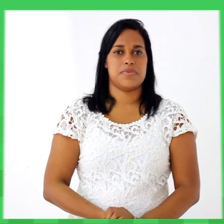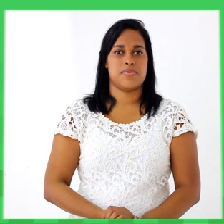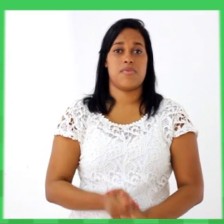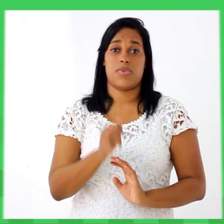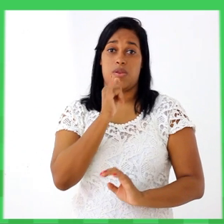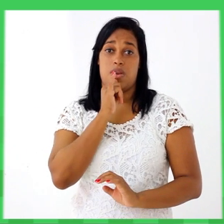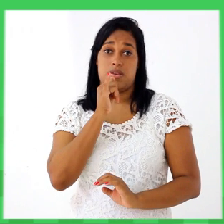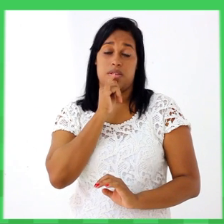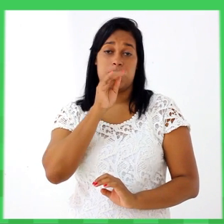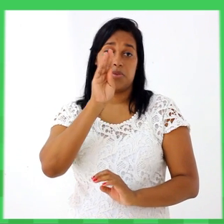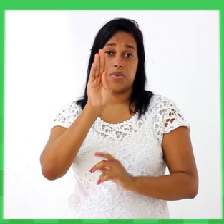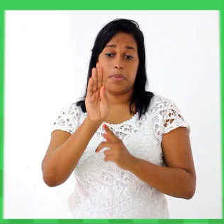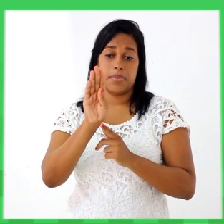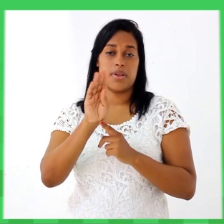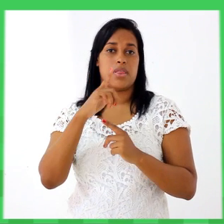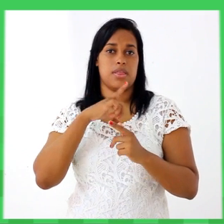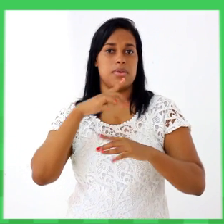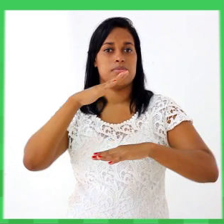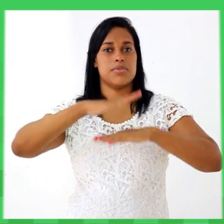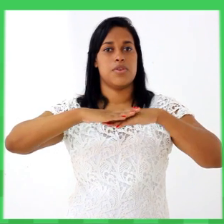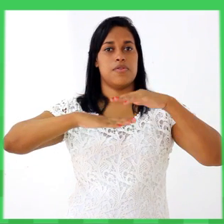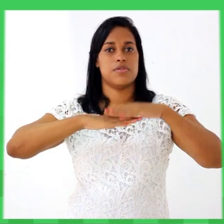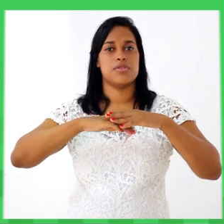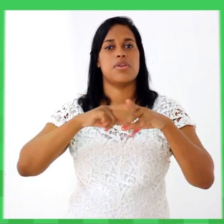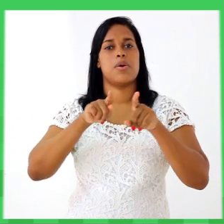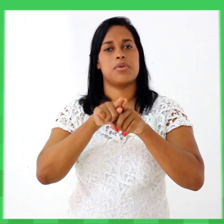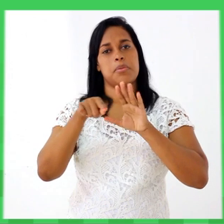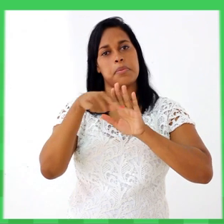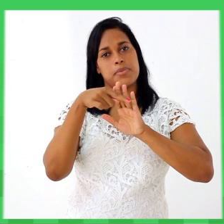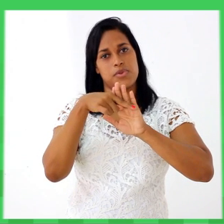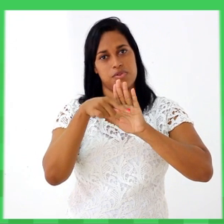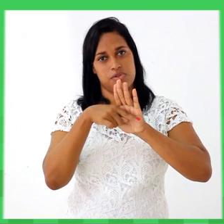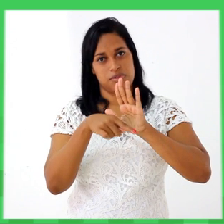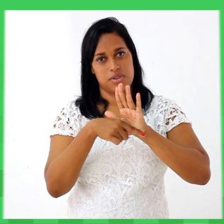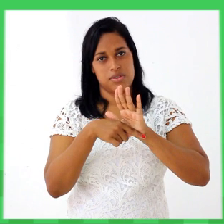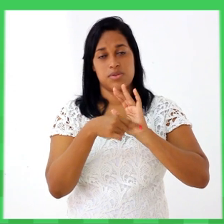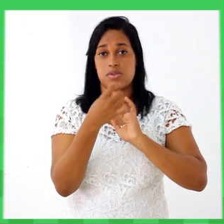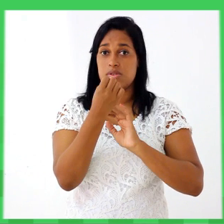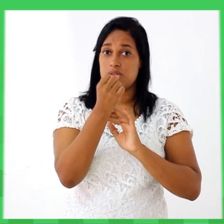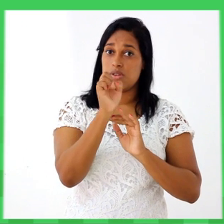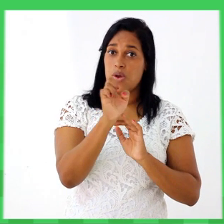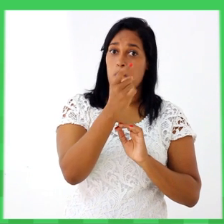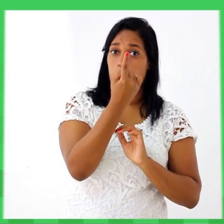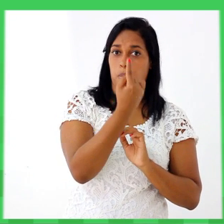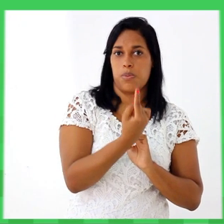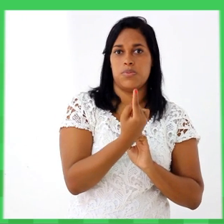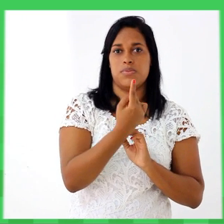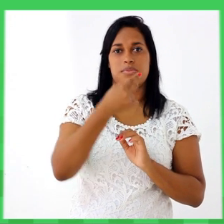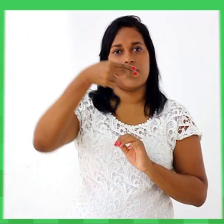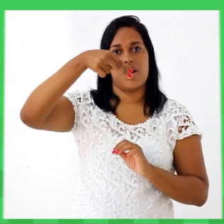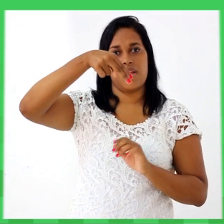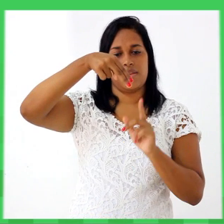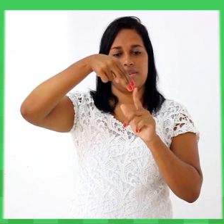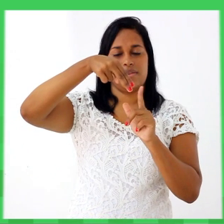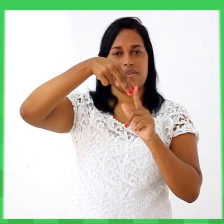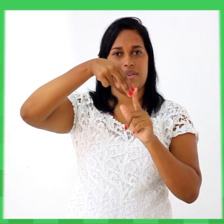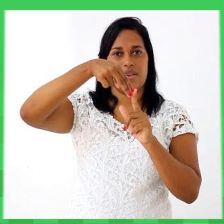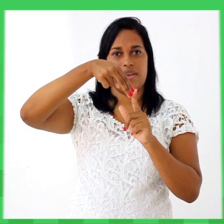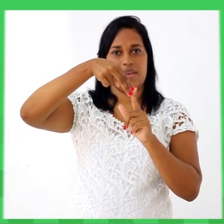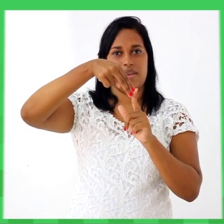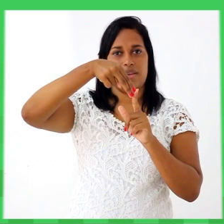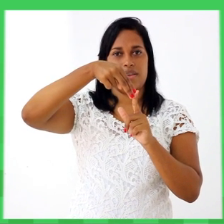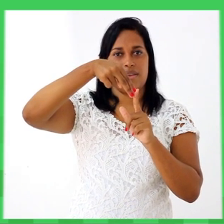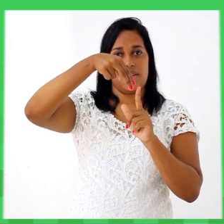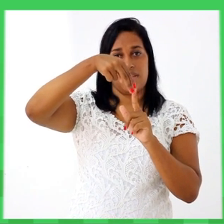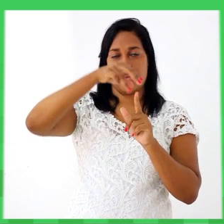O exemplo B, temos empregados e projetos. Então, ao invés de 1, nós temos a letra N. N